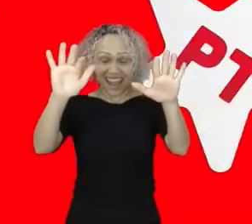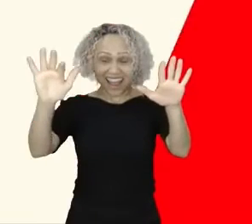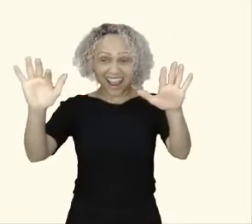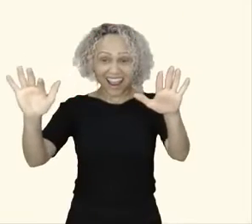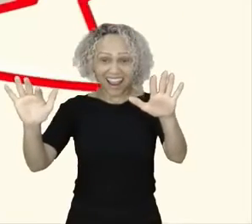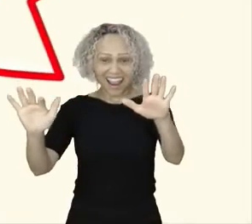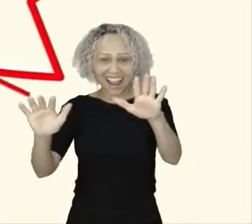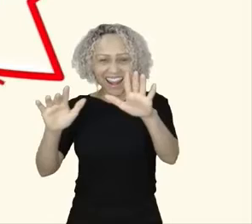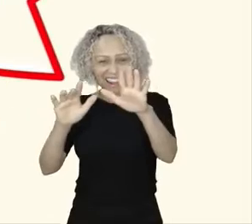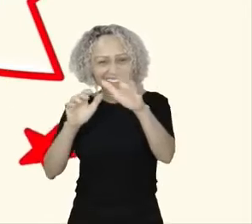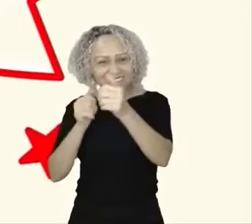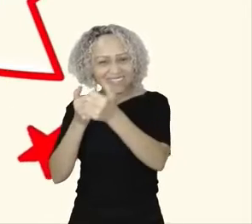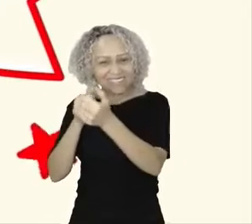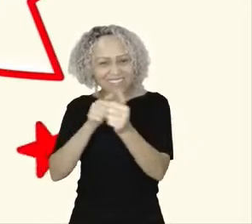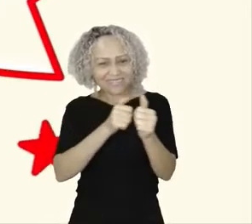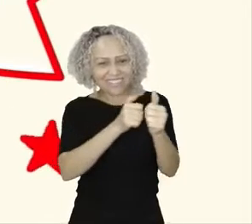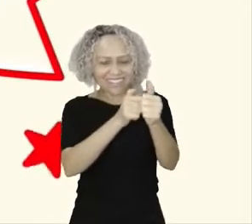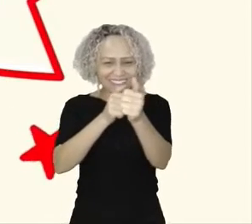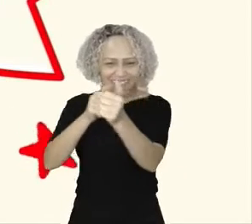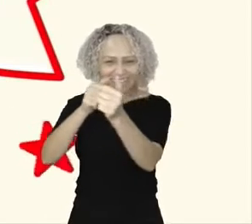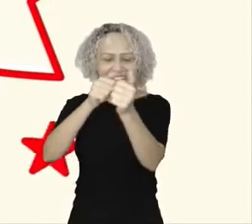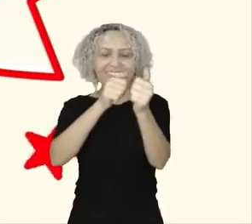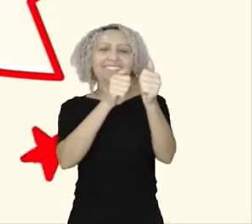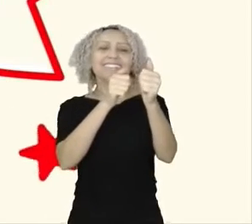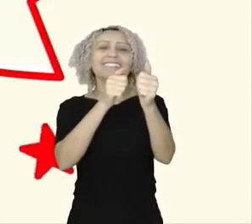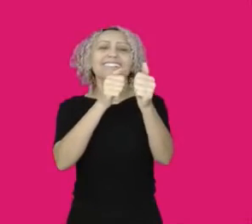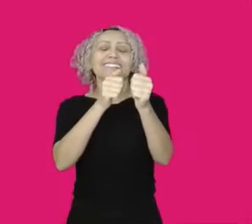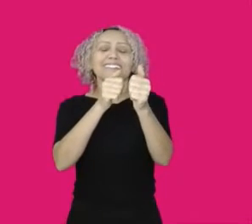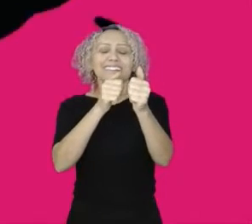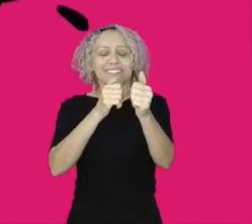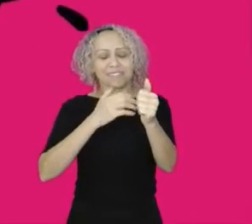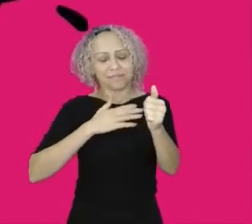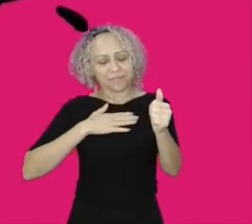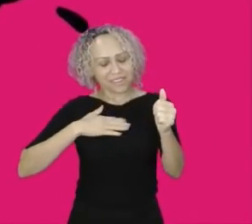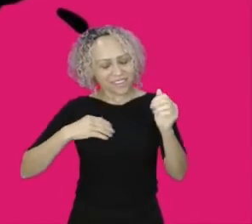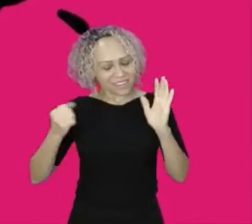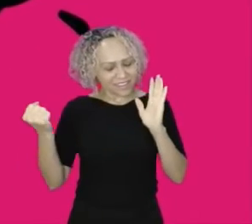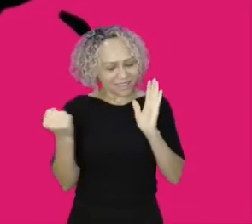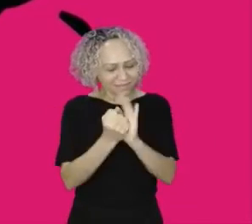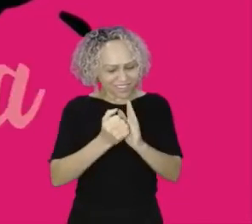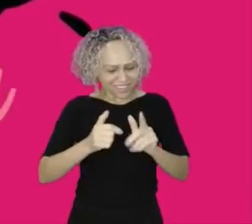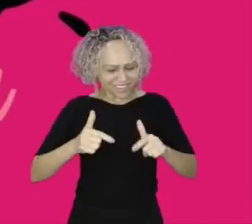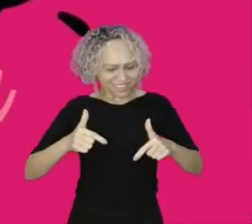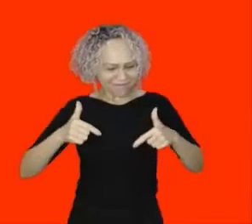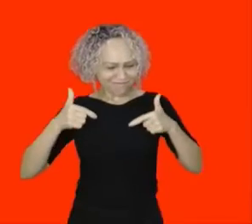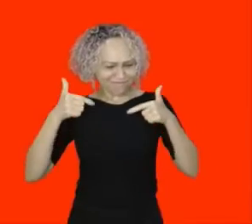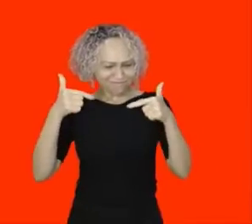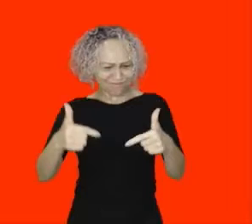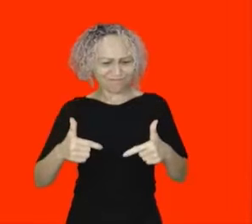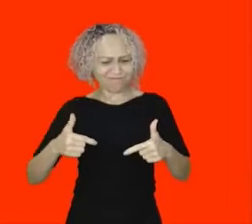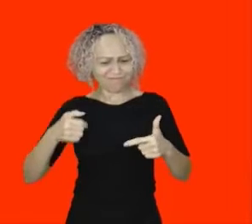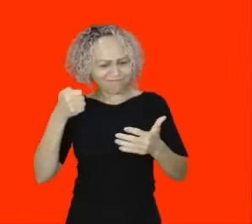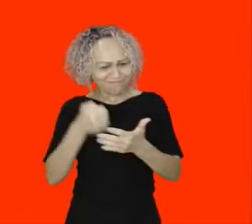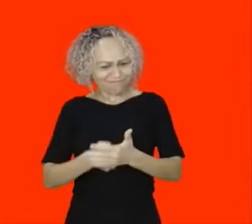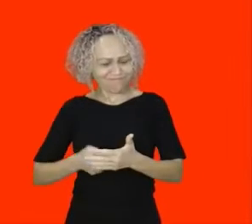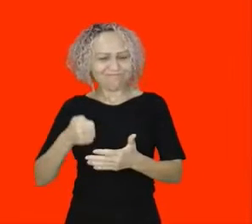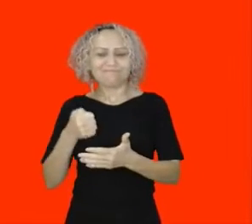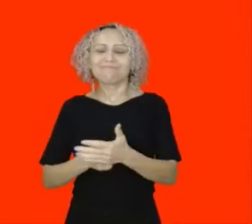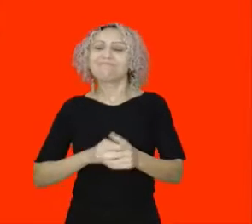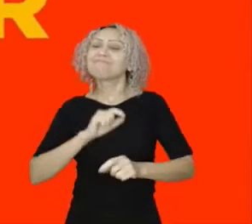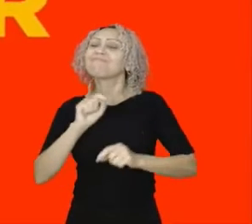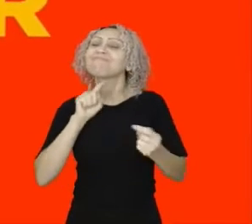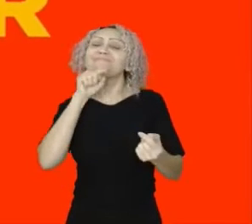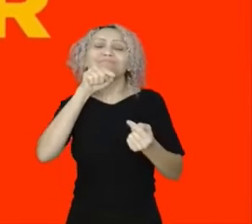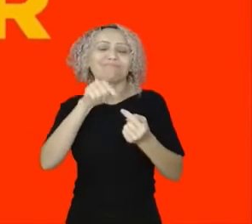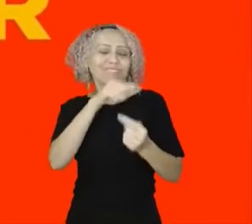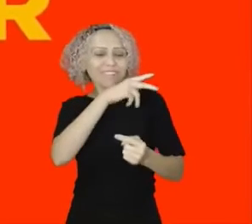brilha, ela é quem vai me guiar. Ser guerreira é minha sina,